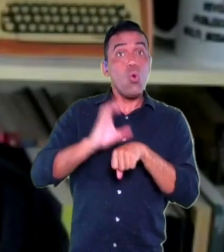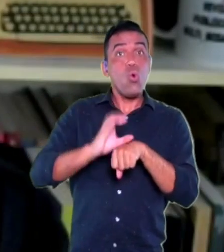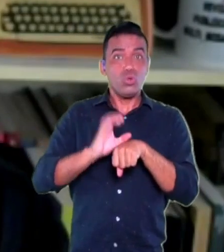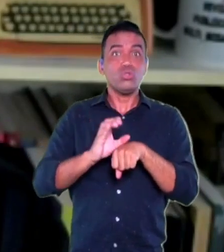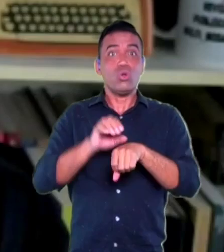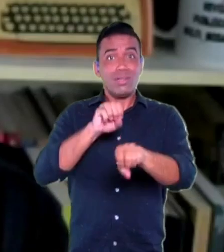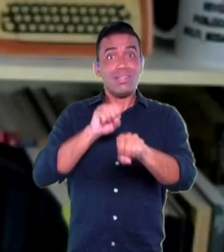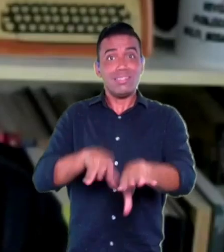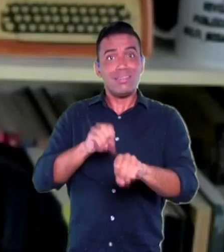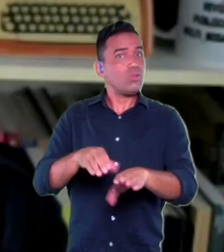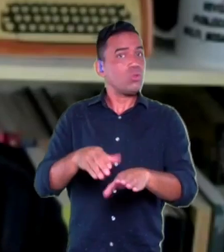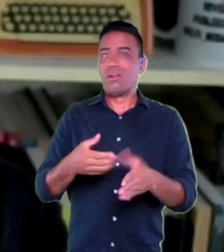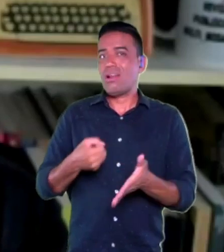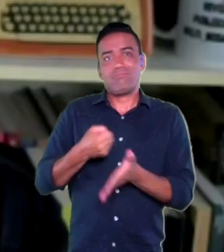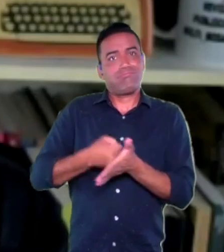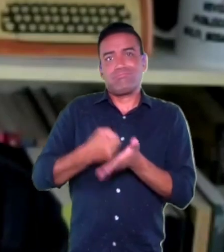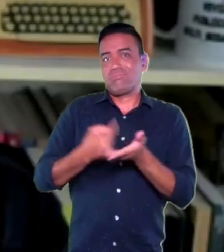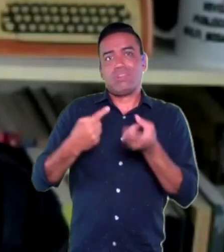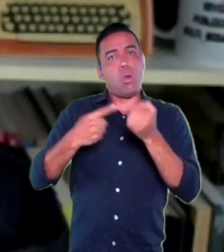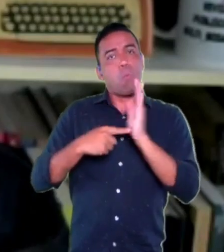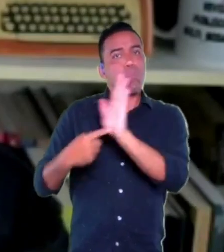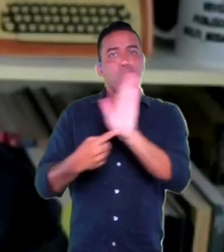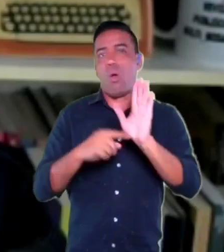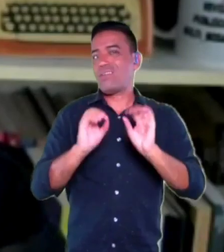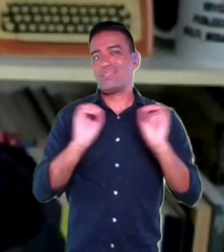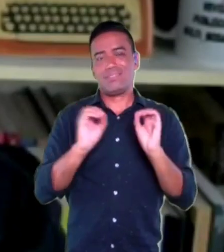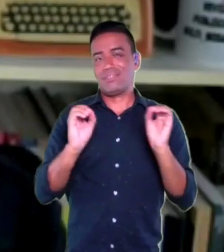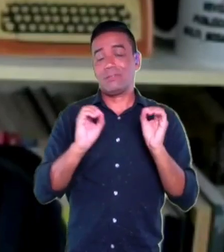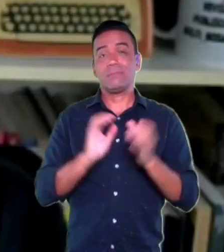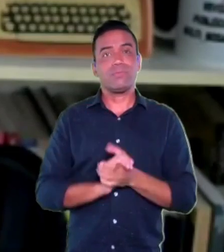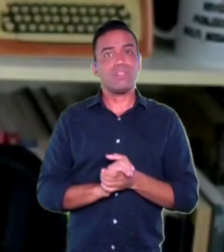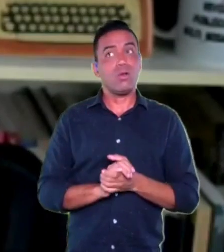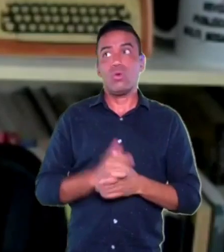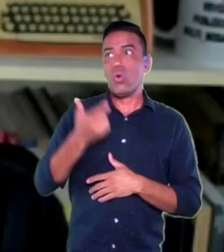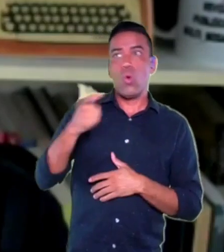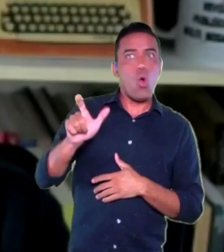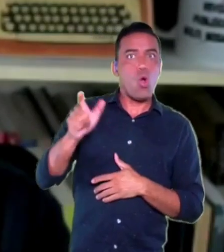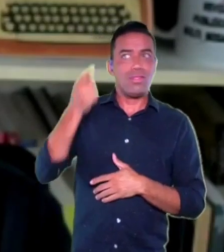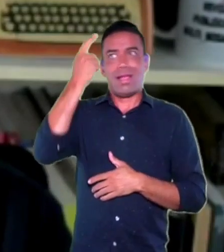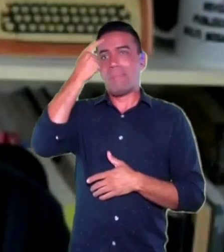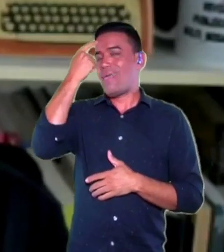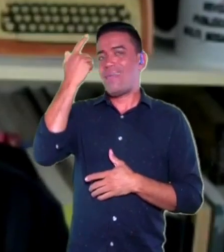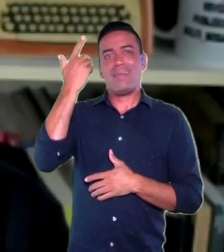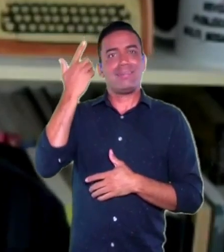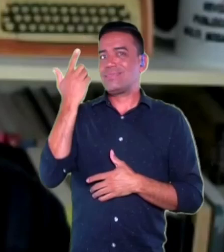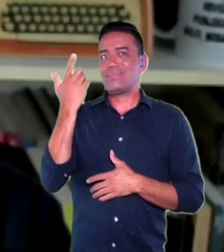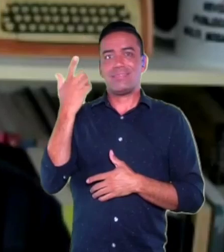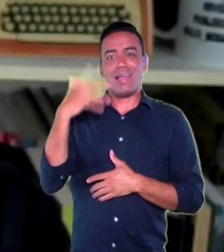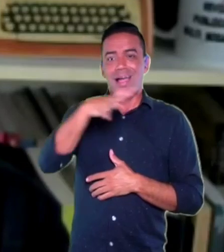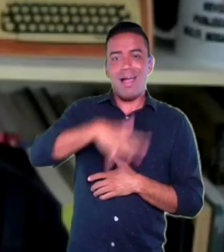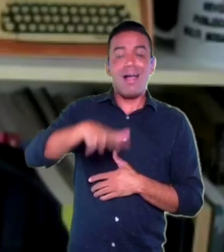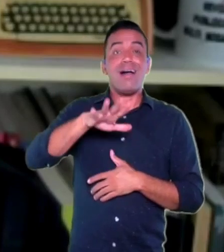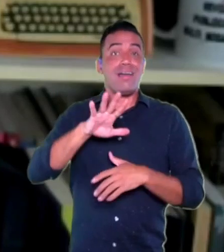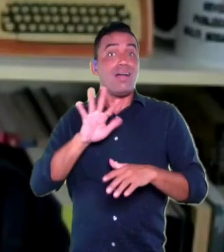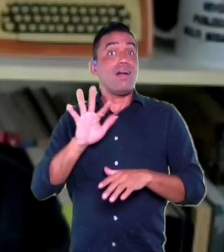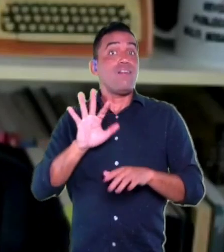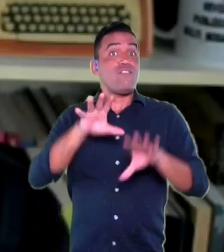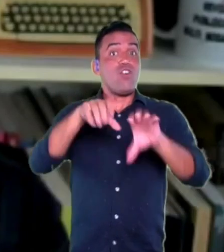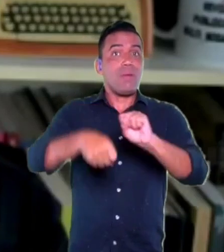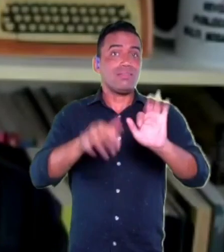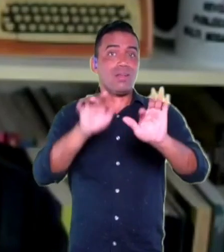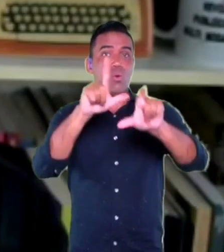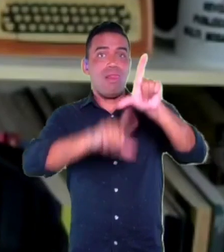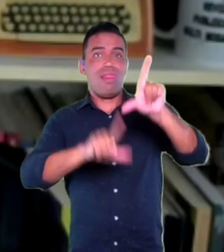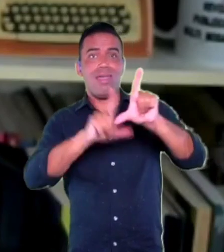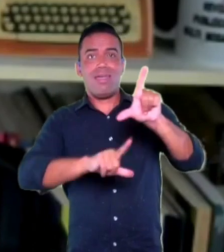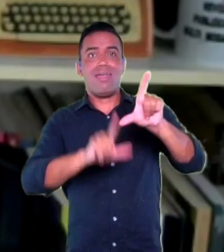enfrenta. Então, é uma outra cabeça de pessoa formada em letras. E a gente conseguiu também